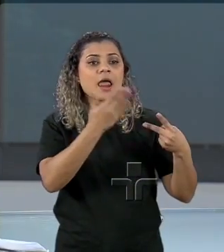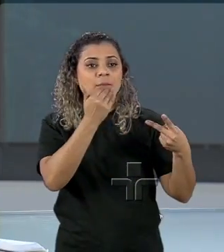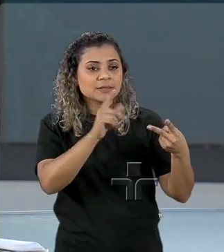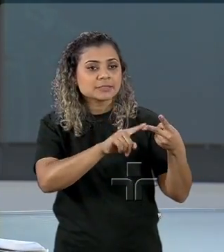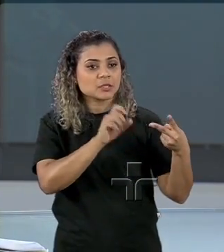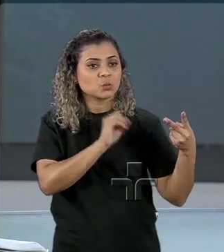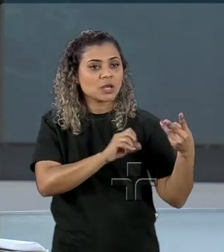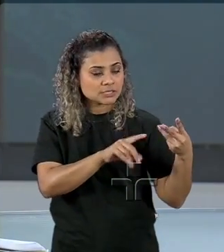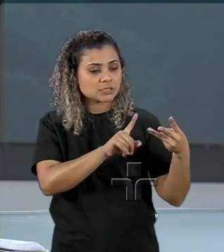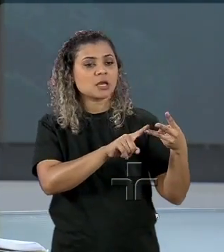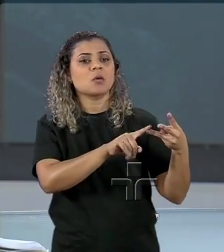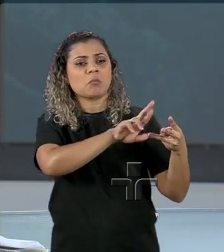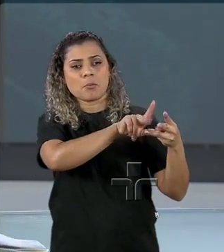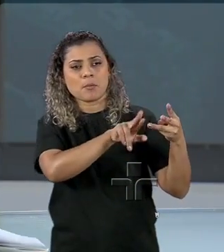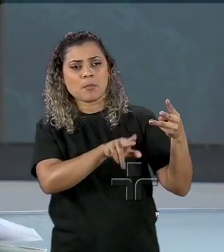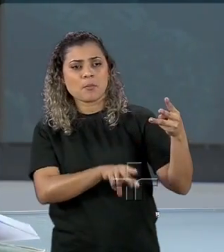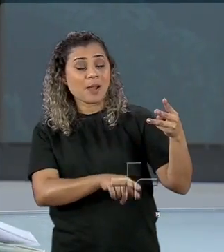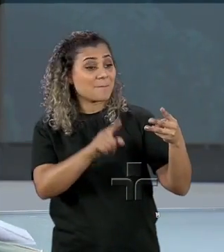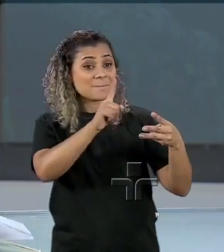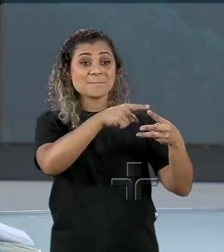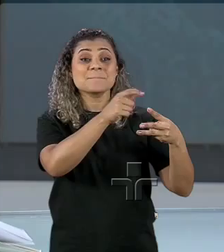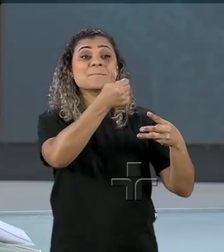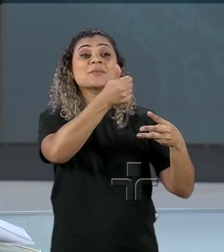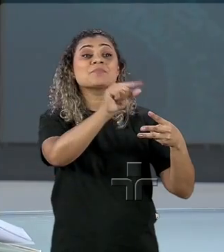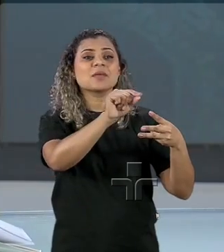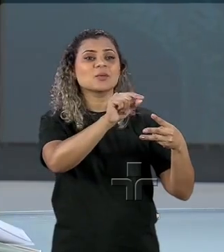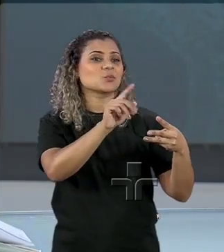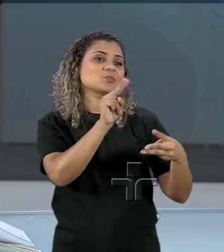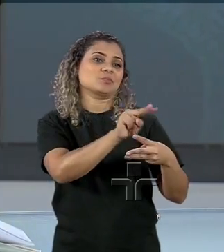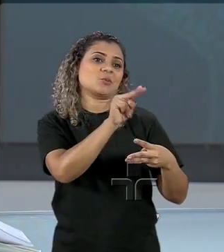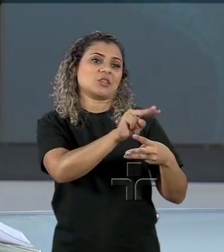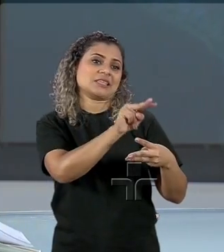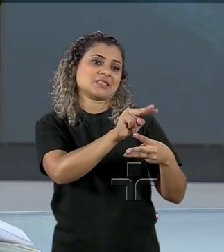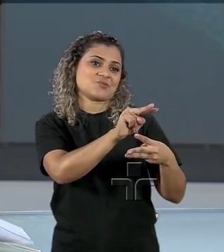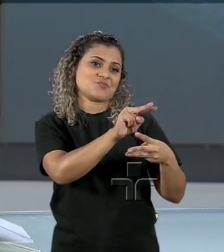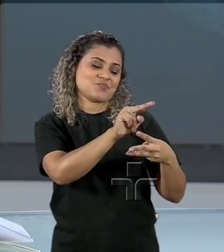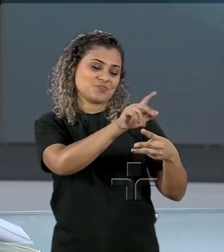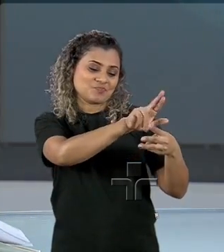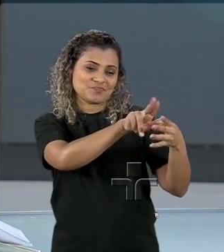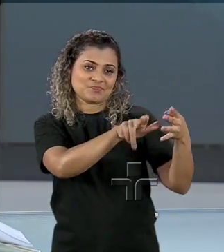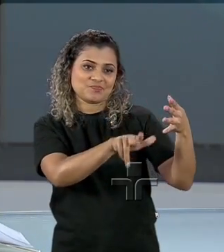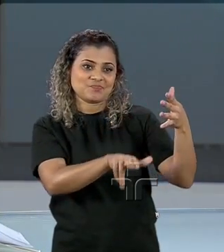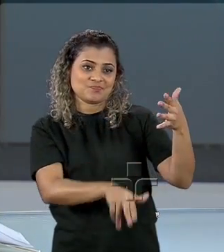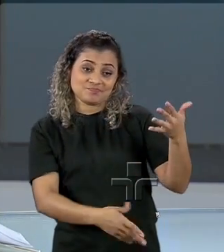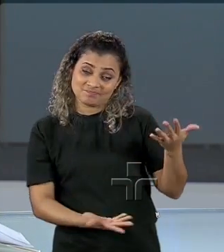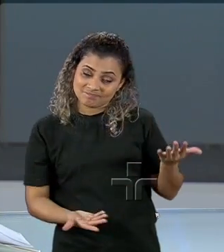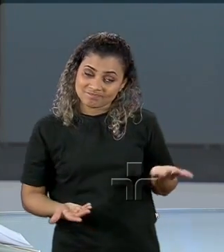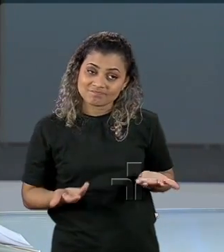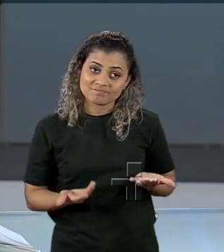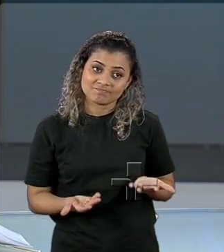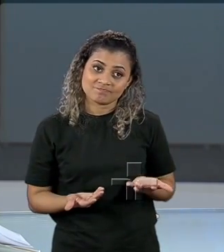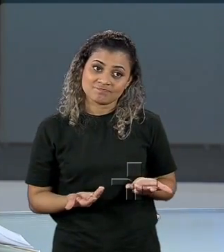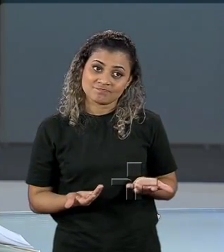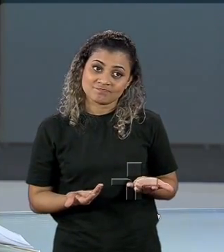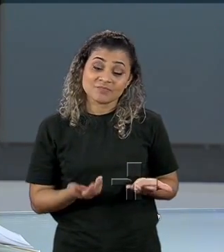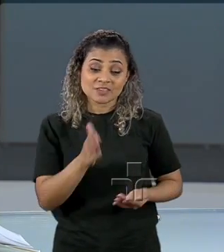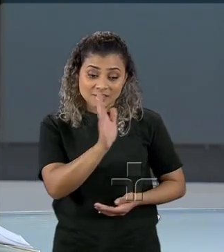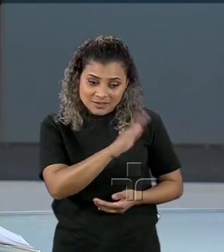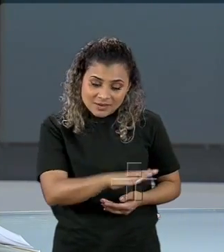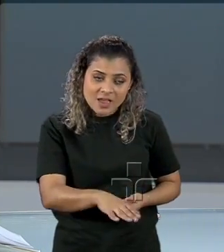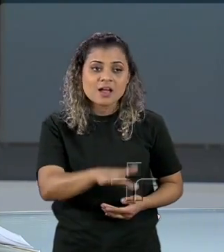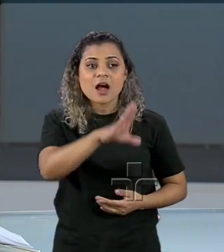educação, lazer e vem tudo que diga respeito à dignidade dessa faixa etária, não é? Tripartite,